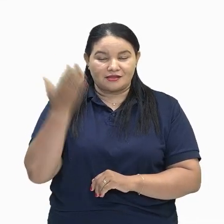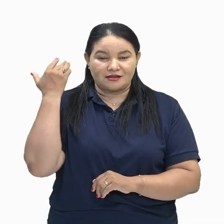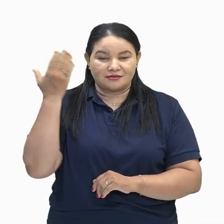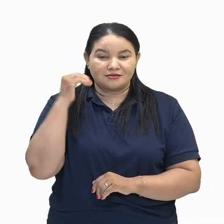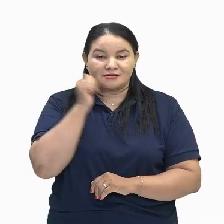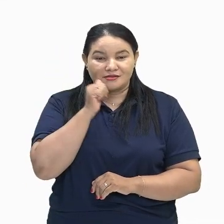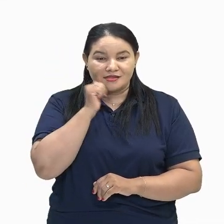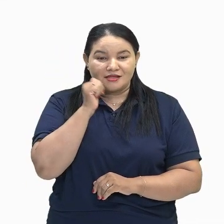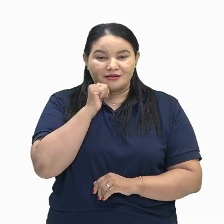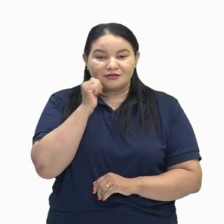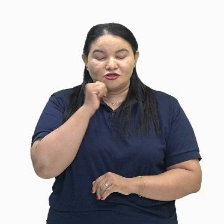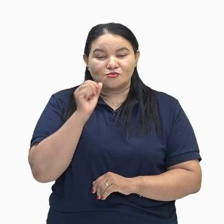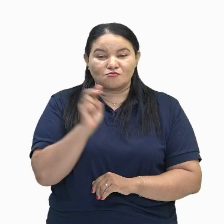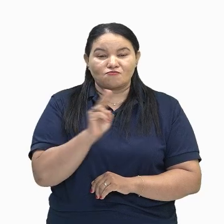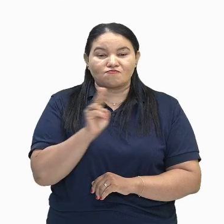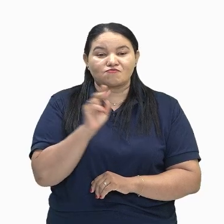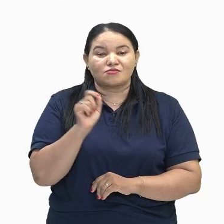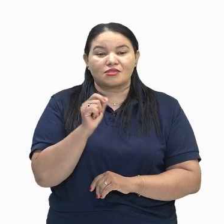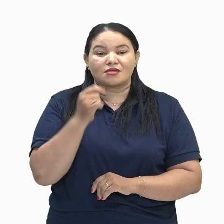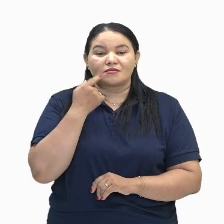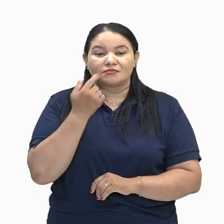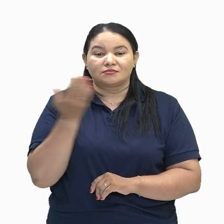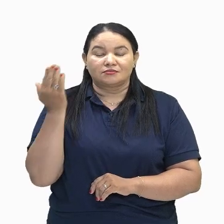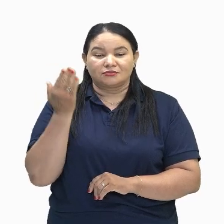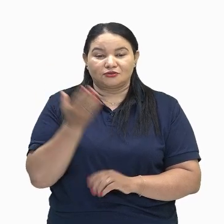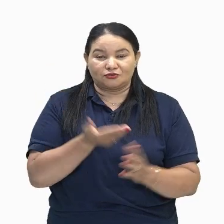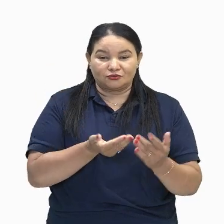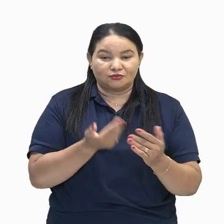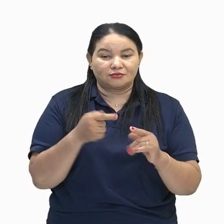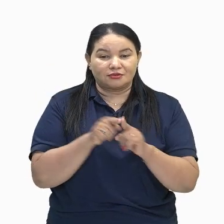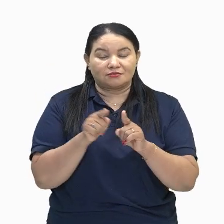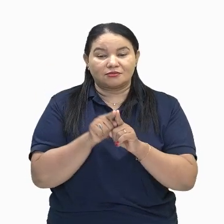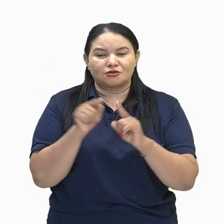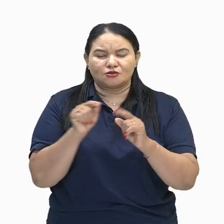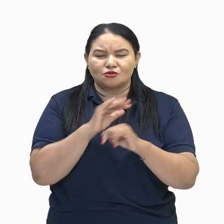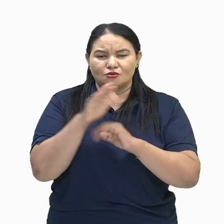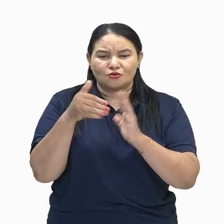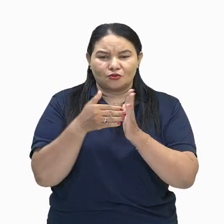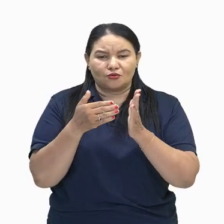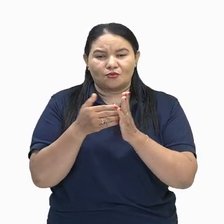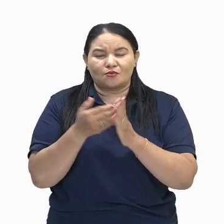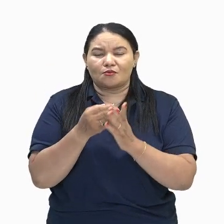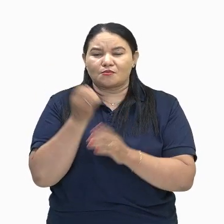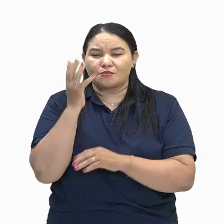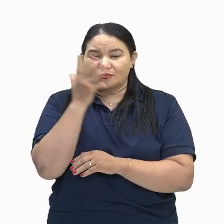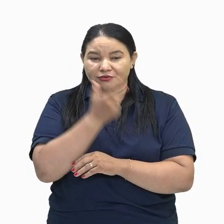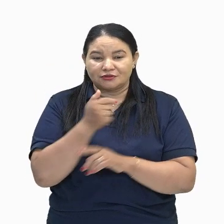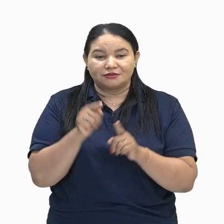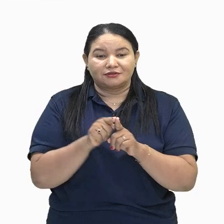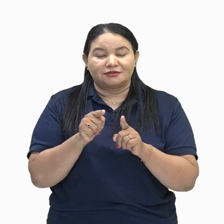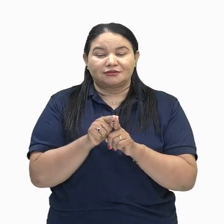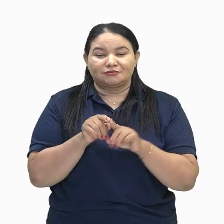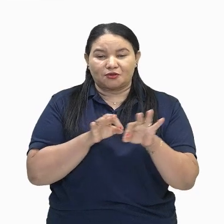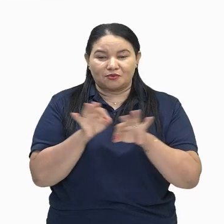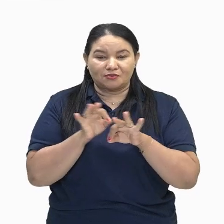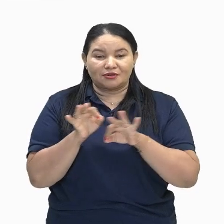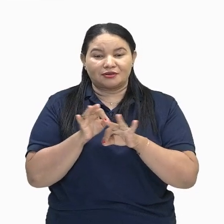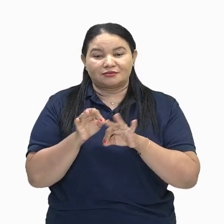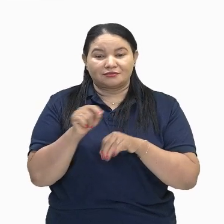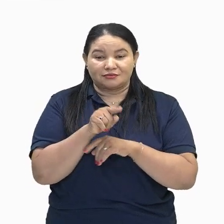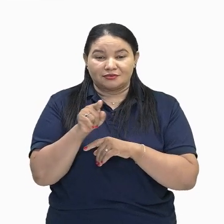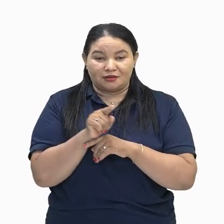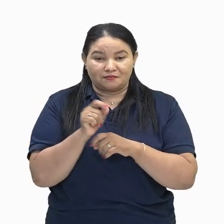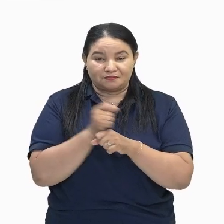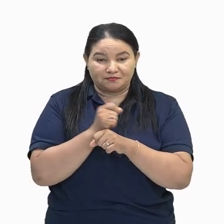Antigamente as moças chamavam-se mademoiselles e eram todas mimosas e muito prendadas. Não fazia